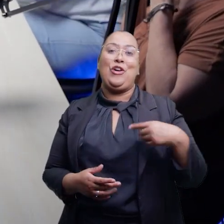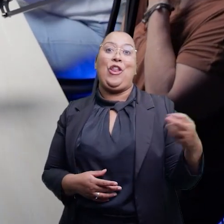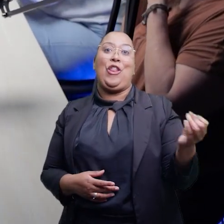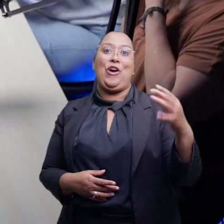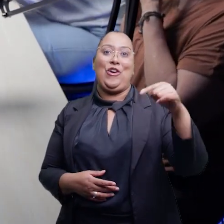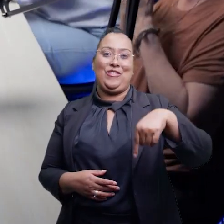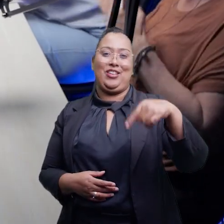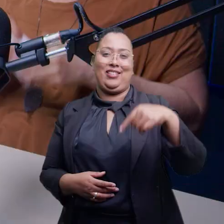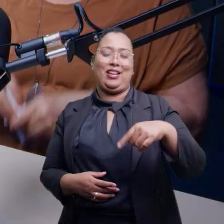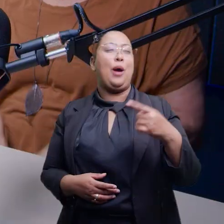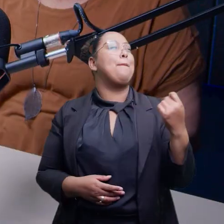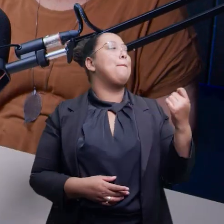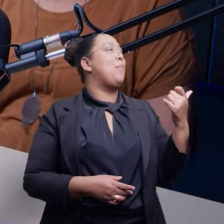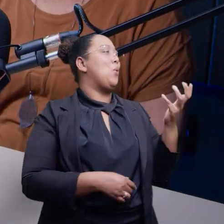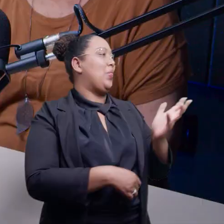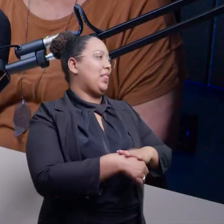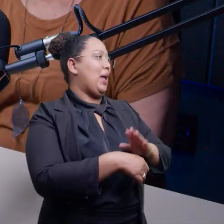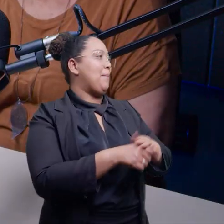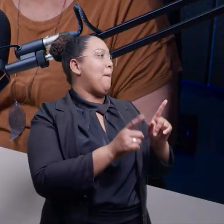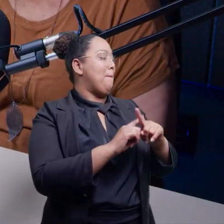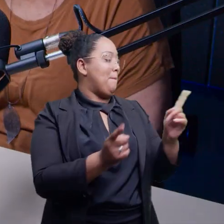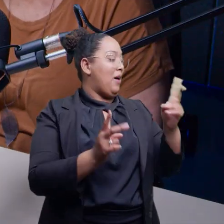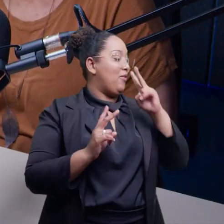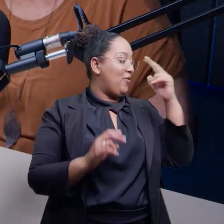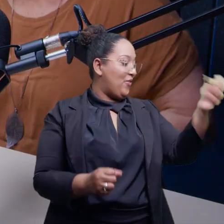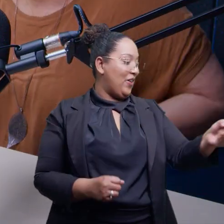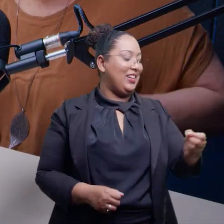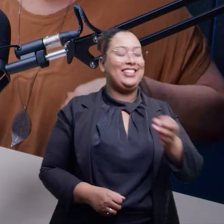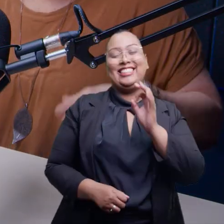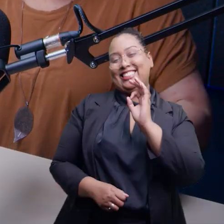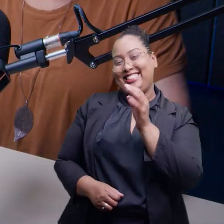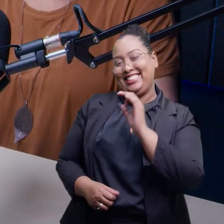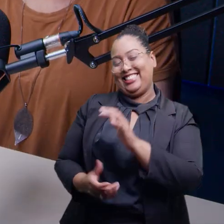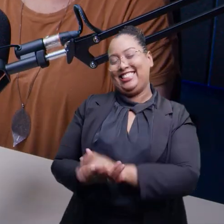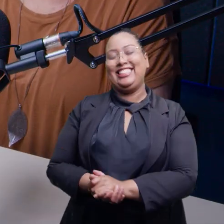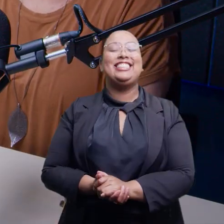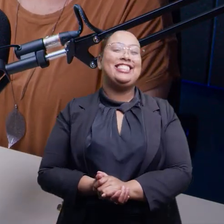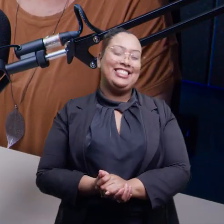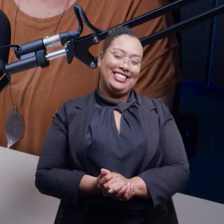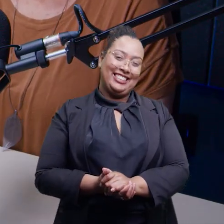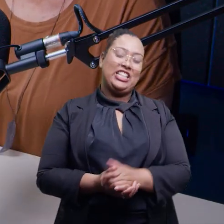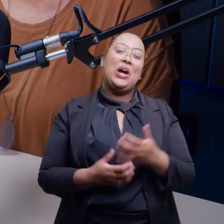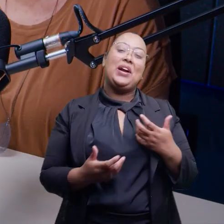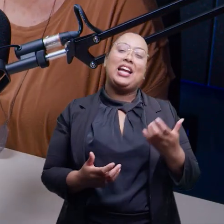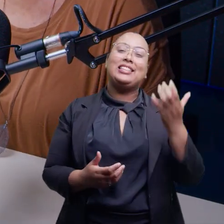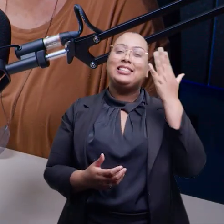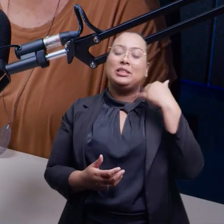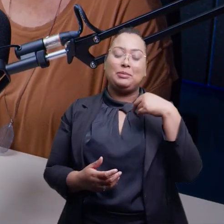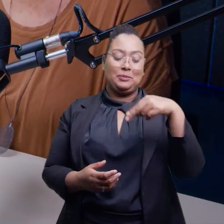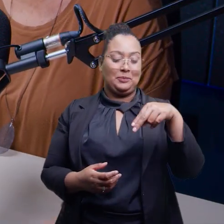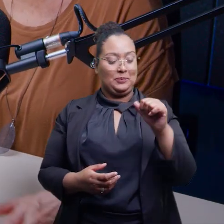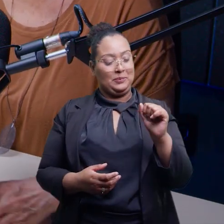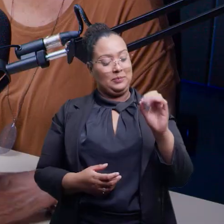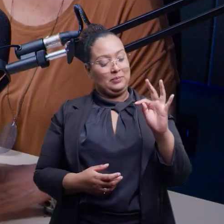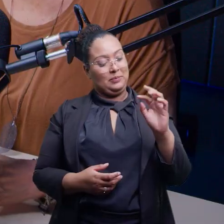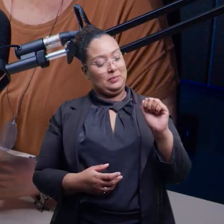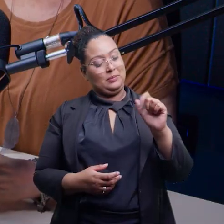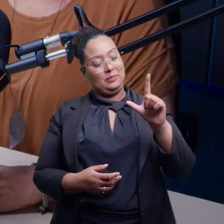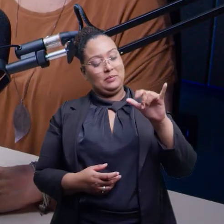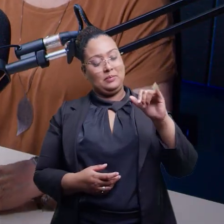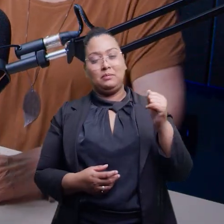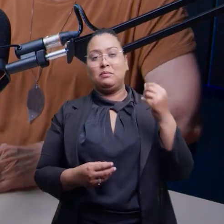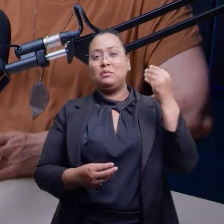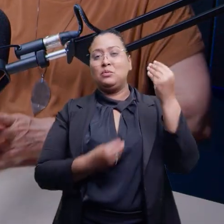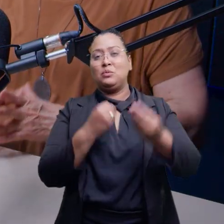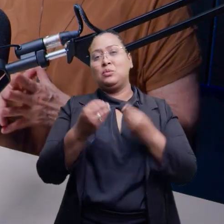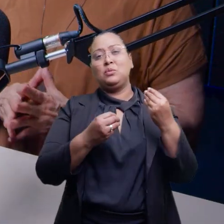mas... É pouco tempo, mas muito intenso. Então, eu queria ouvir agora da Natália, né? A